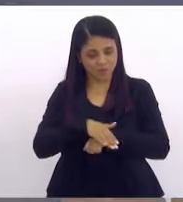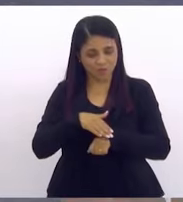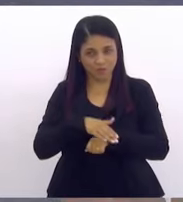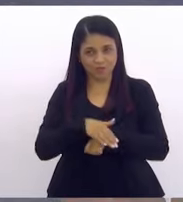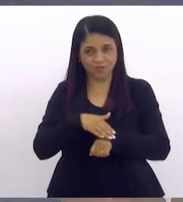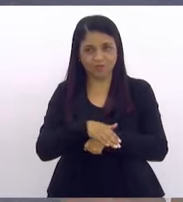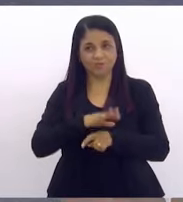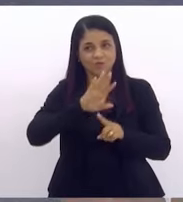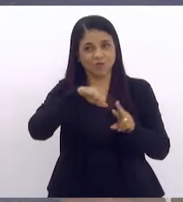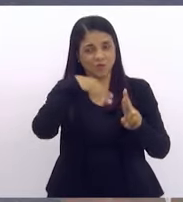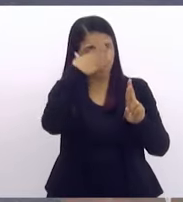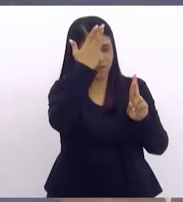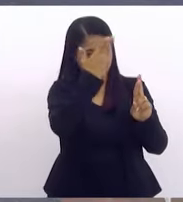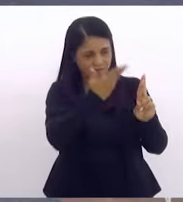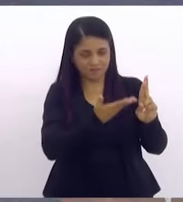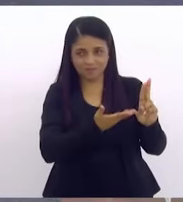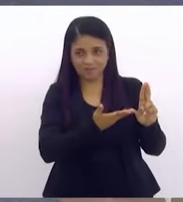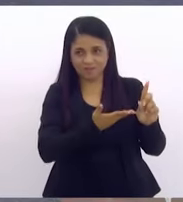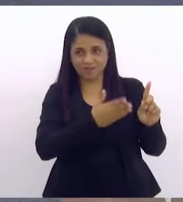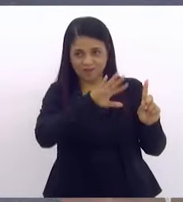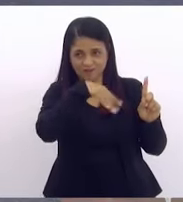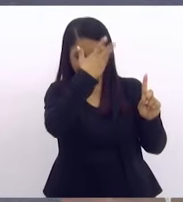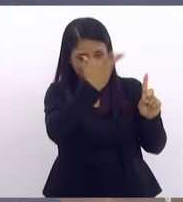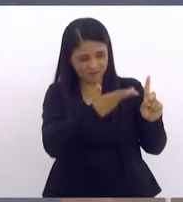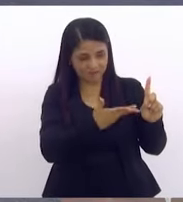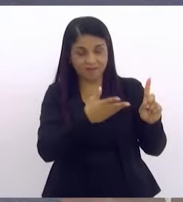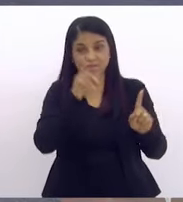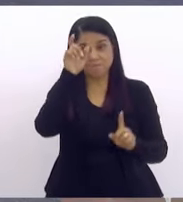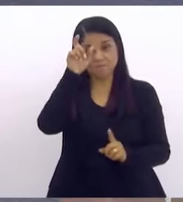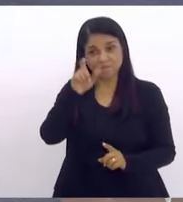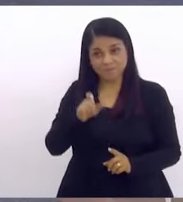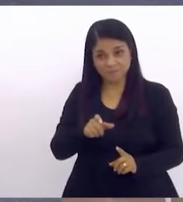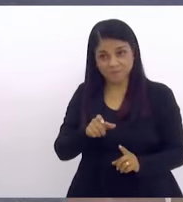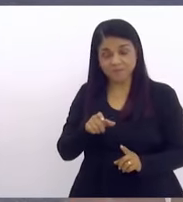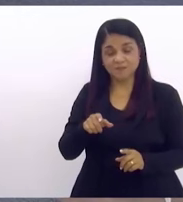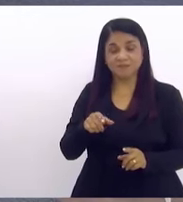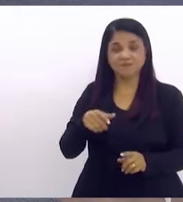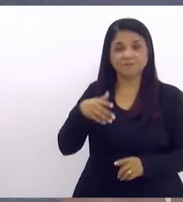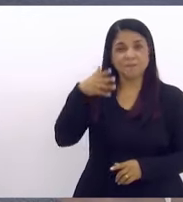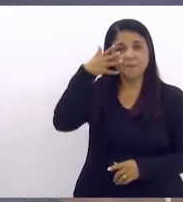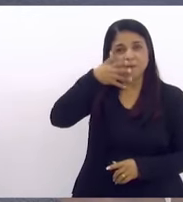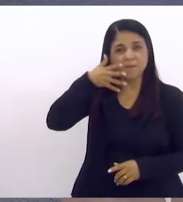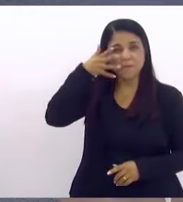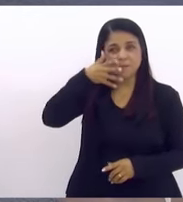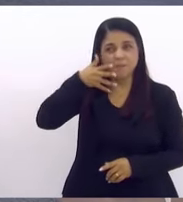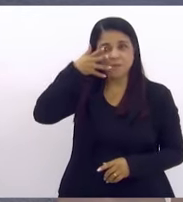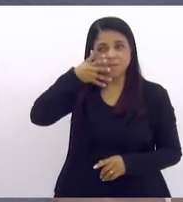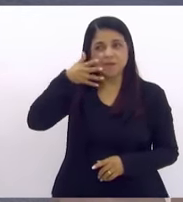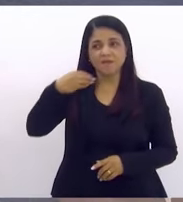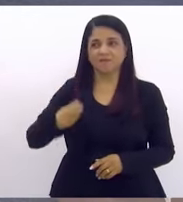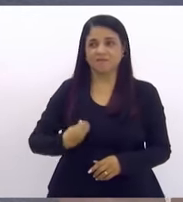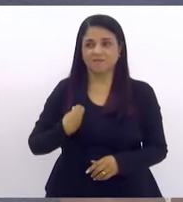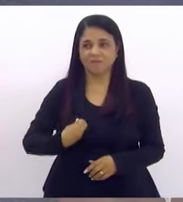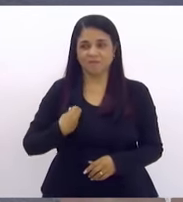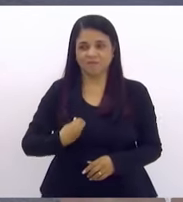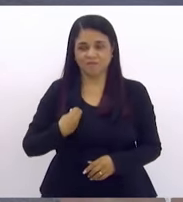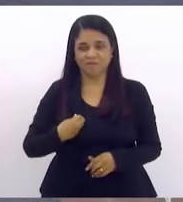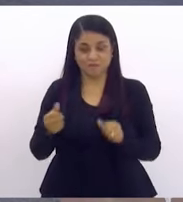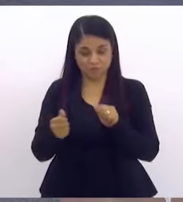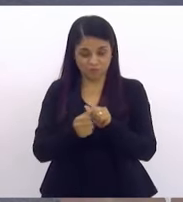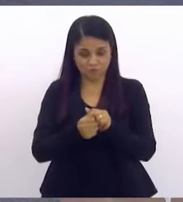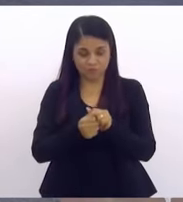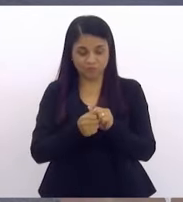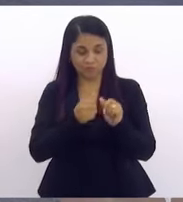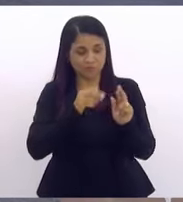poder homenagear uma pessoa que pelas palavras aqui da daqueles que convivem com ele pela